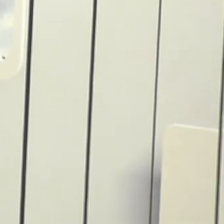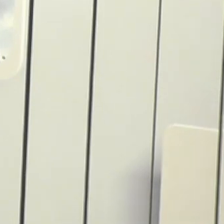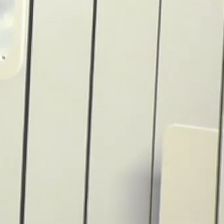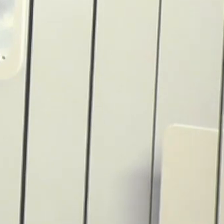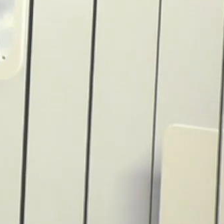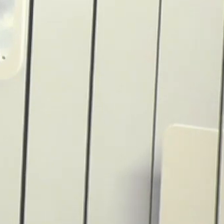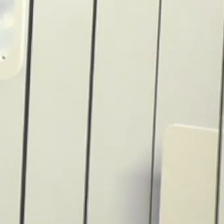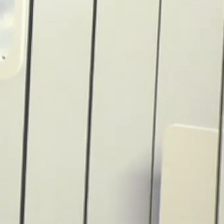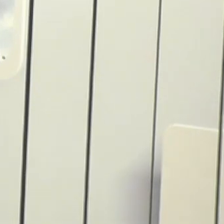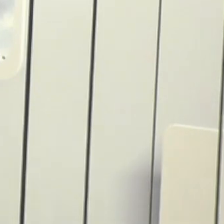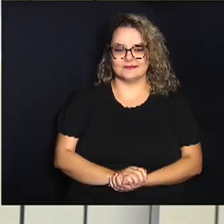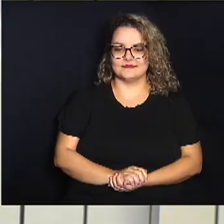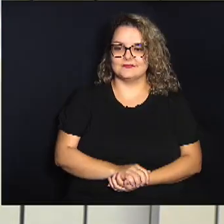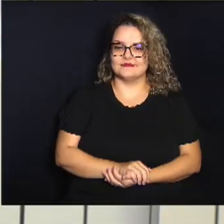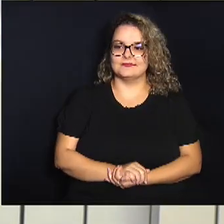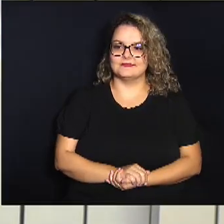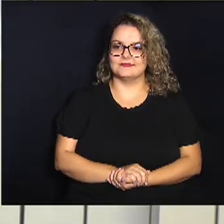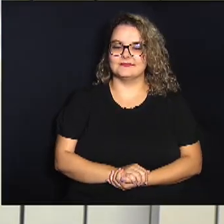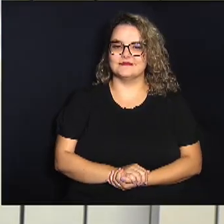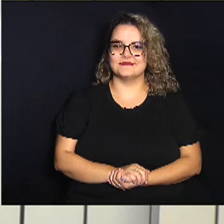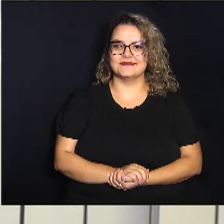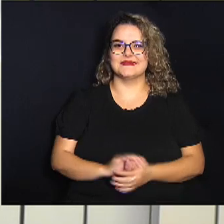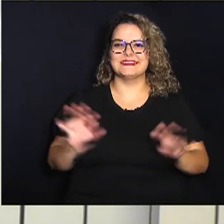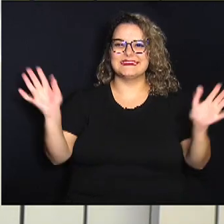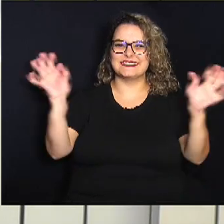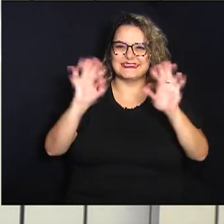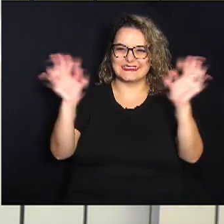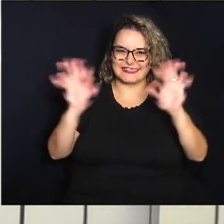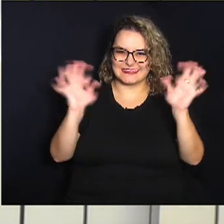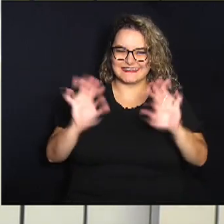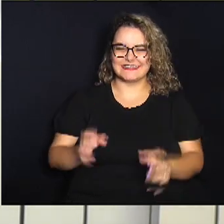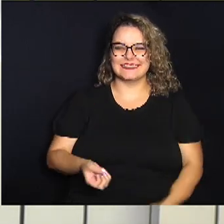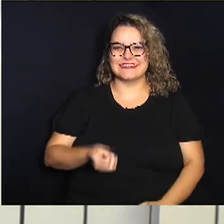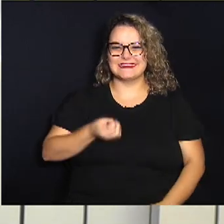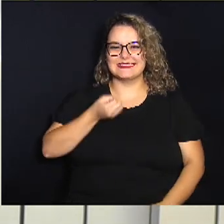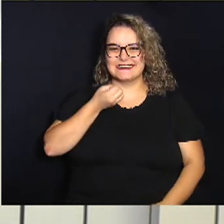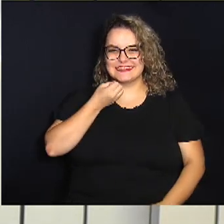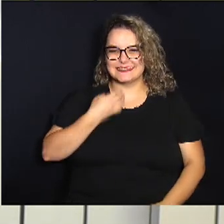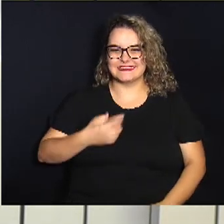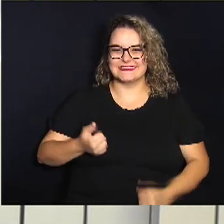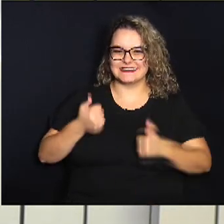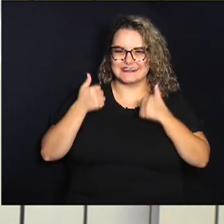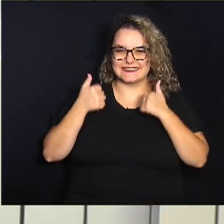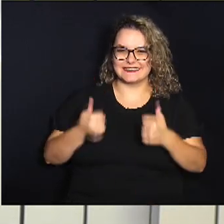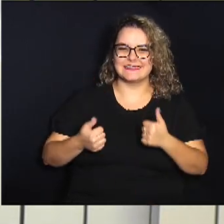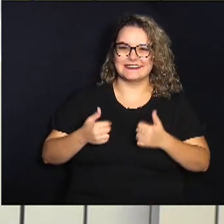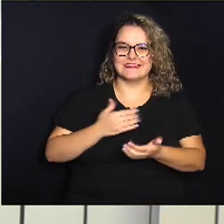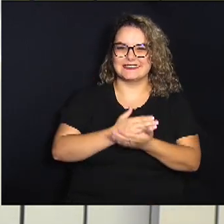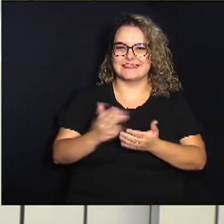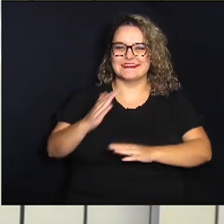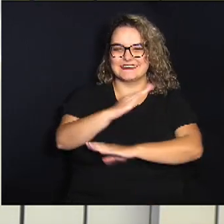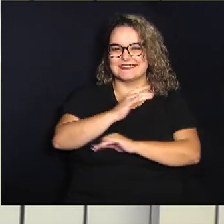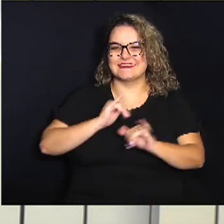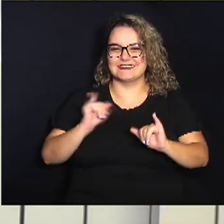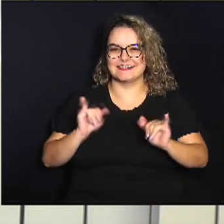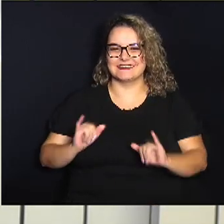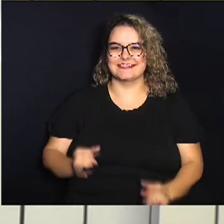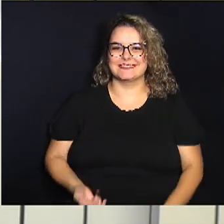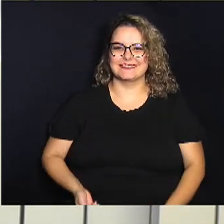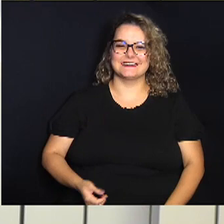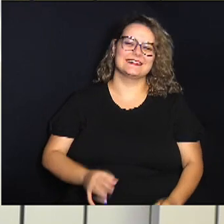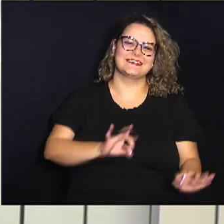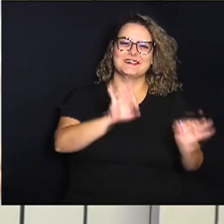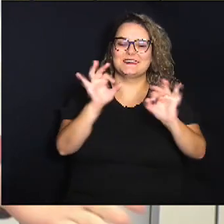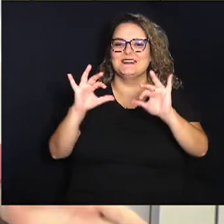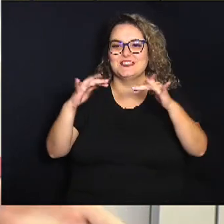agora o Jornal Câmara Notícia ao vivo, meio-dia, mais sete minutos. Muito obrigado pela sua companhia, pela sua